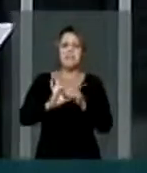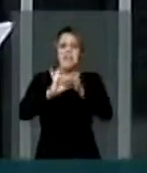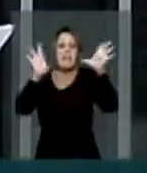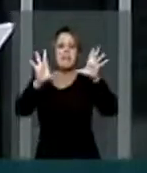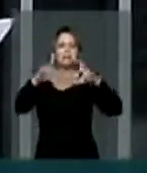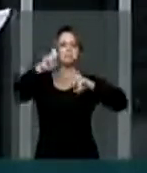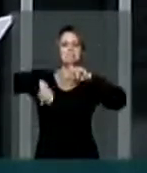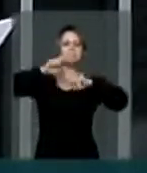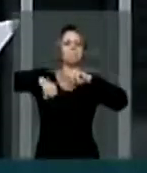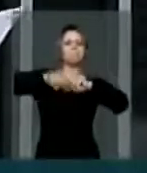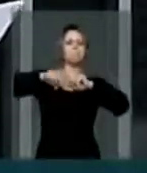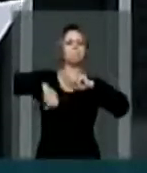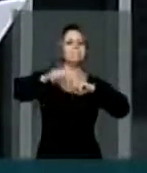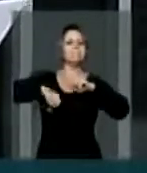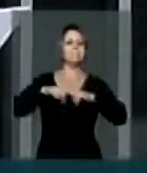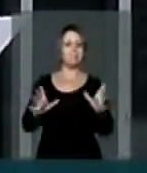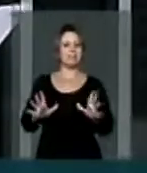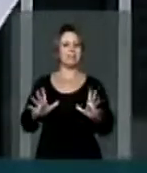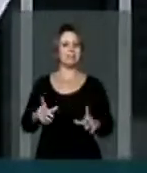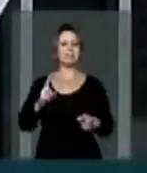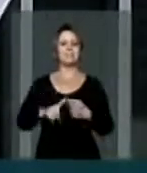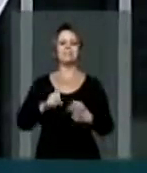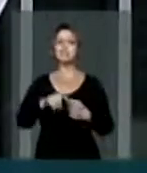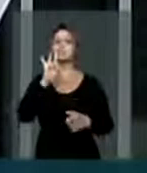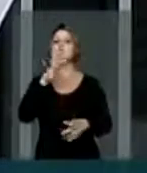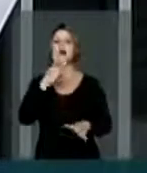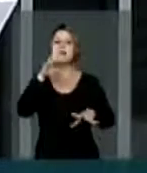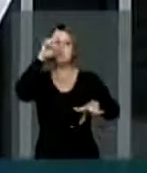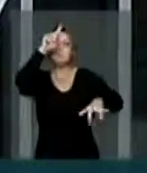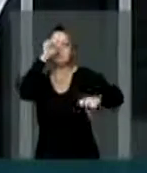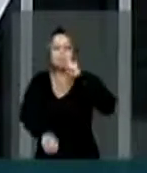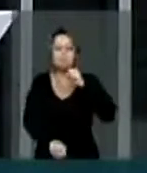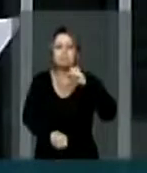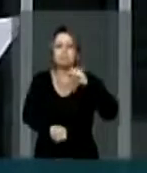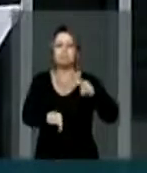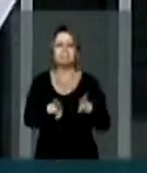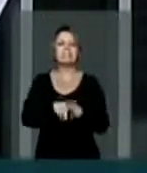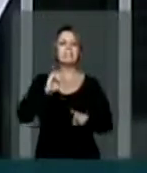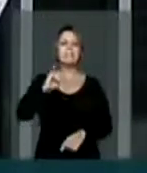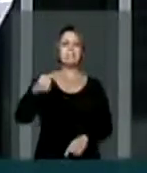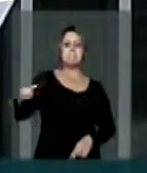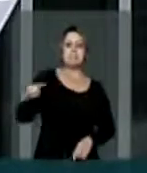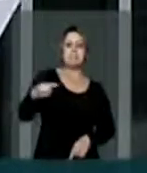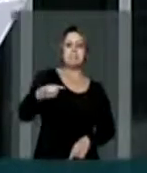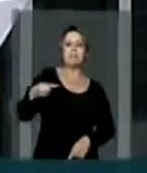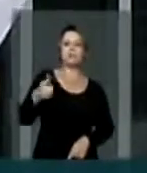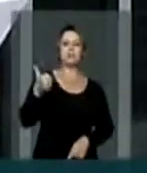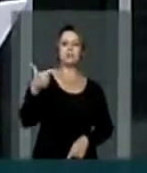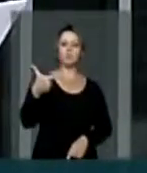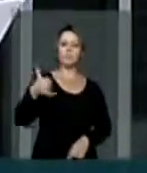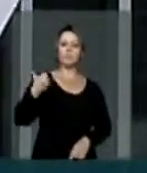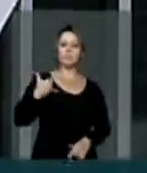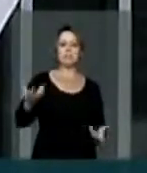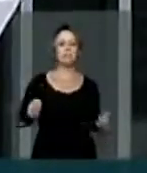14 para 12 anos, ou seja, só se considerará estupro de vulnerável se a vítima for menor de 12 anos.